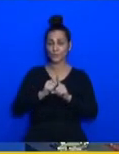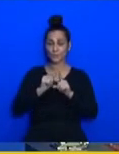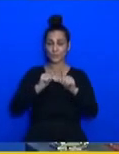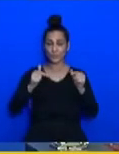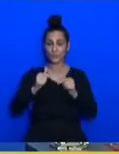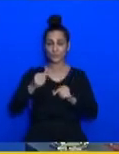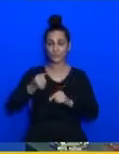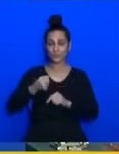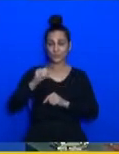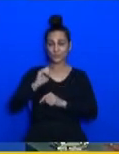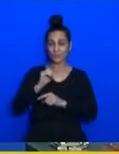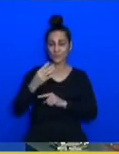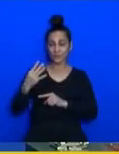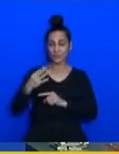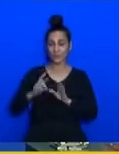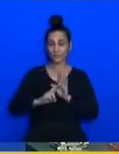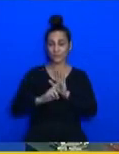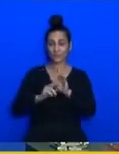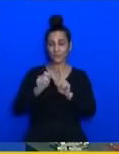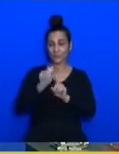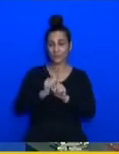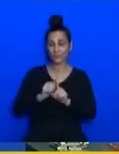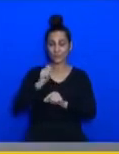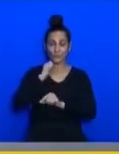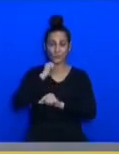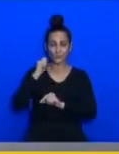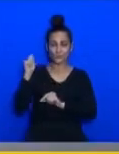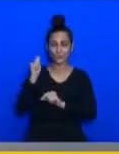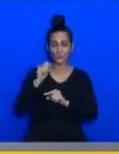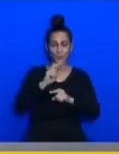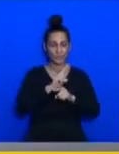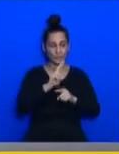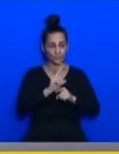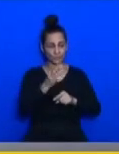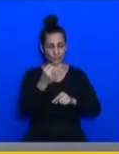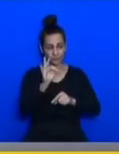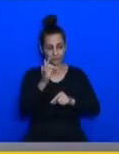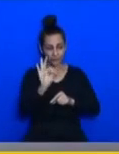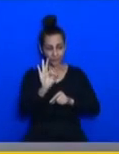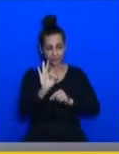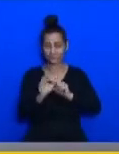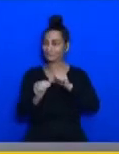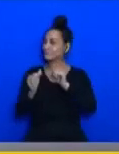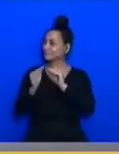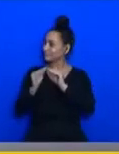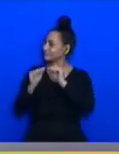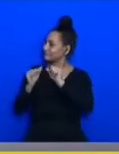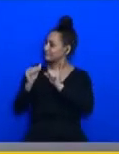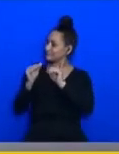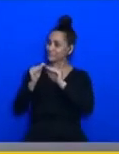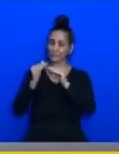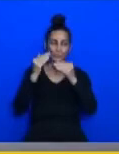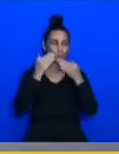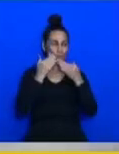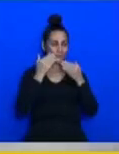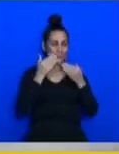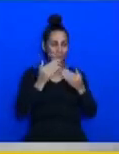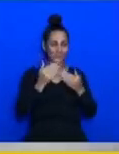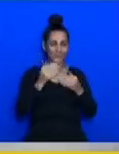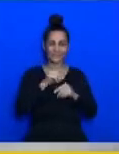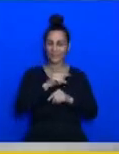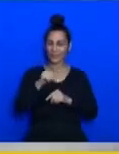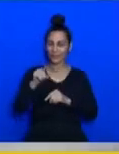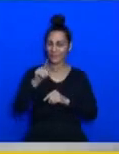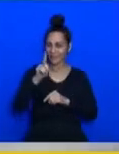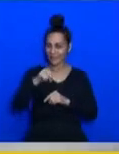sorte, 04, correspondente ao mês de abril. Auditoras, confirmam? Sim, confirmo. Sim, confirmo. Obrigado.